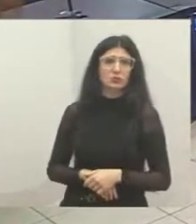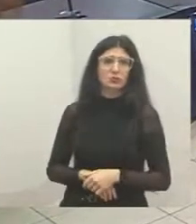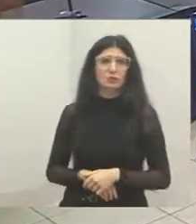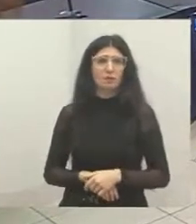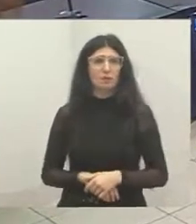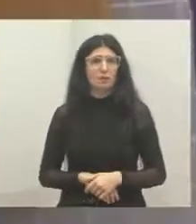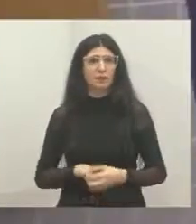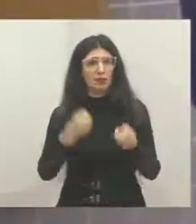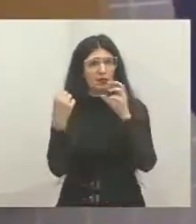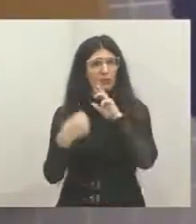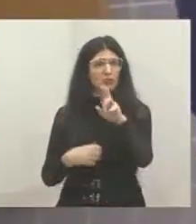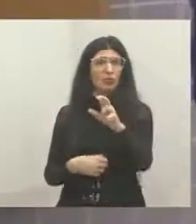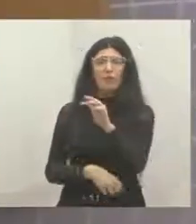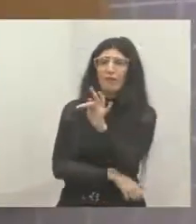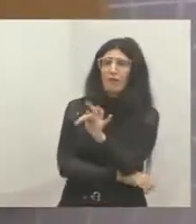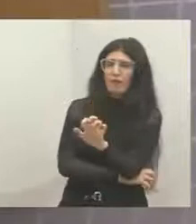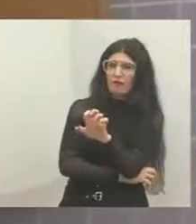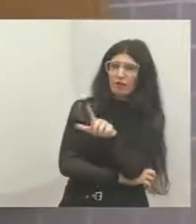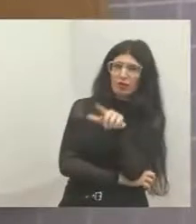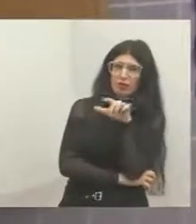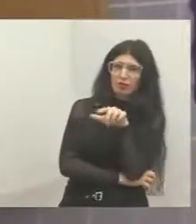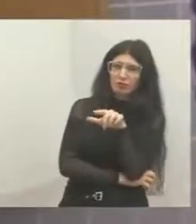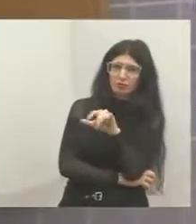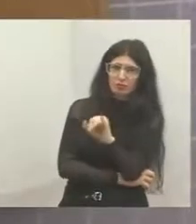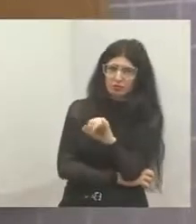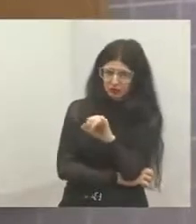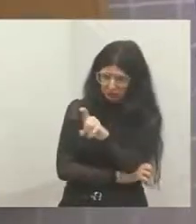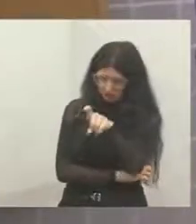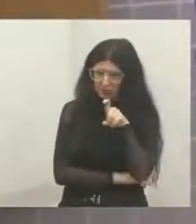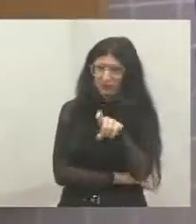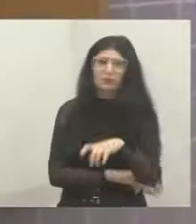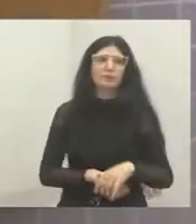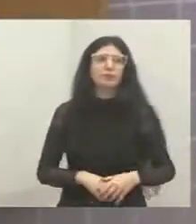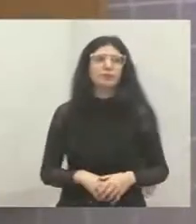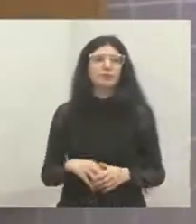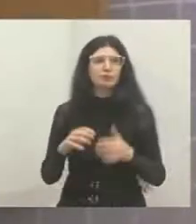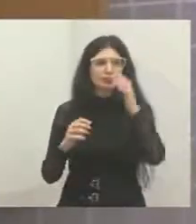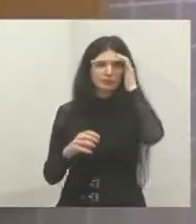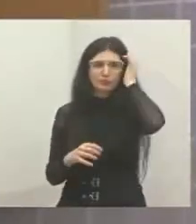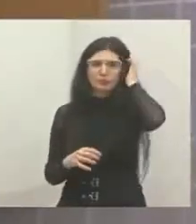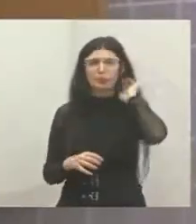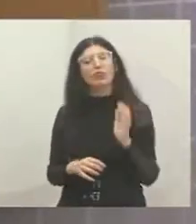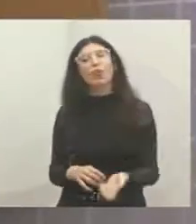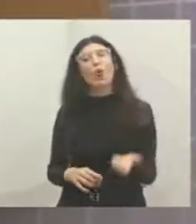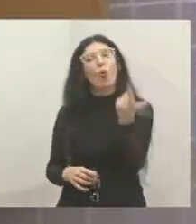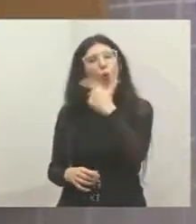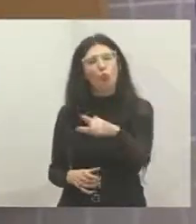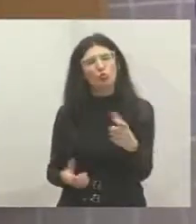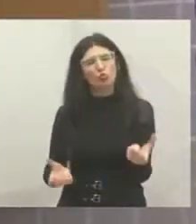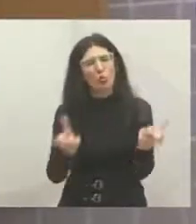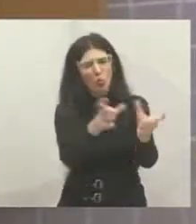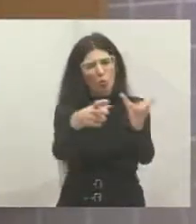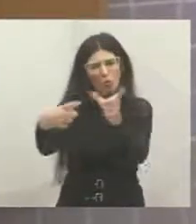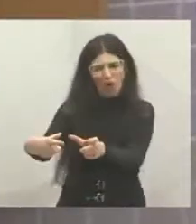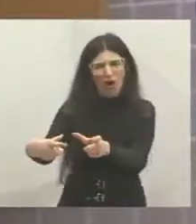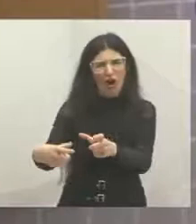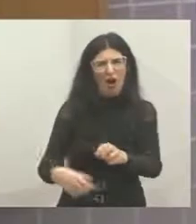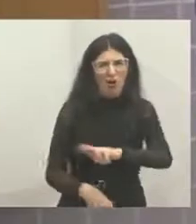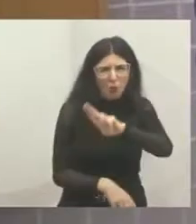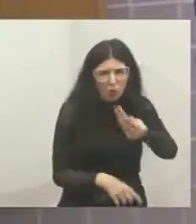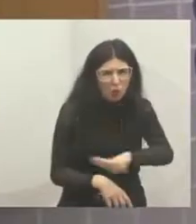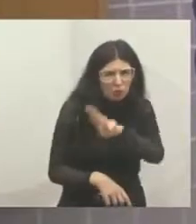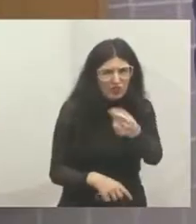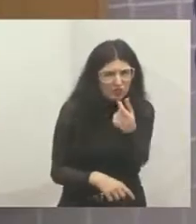Felipe Fênix, que é o seguinte: não foi remanejado para outra esfera. O superávit